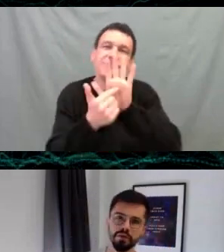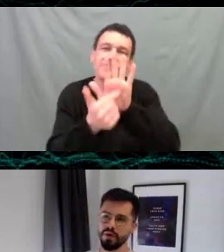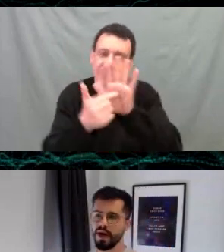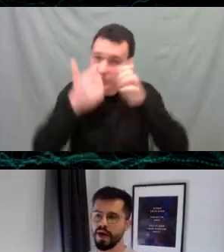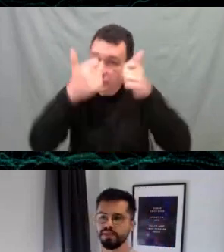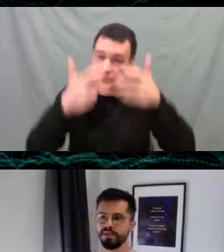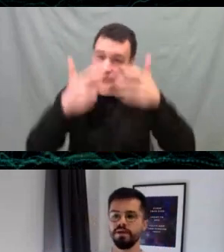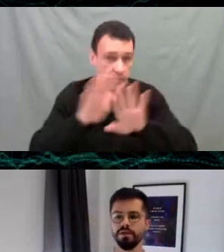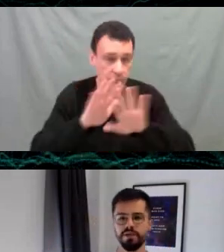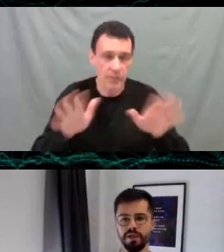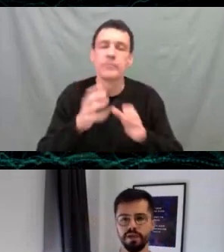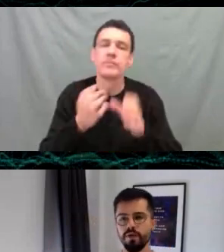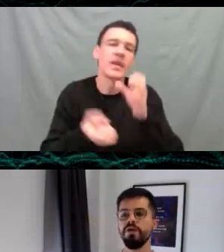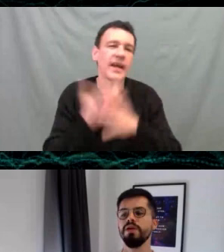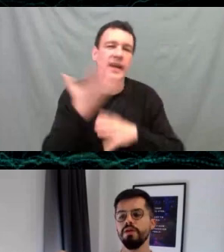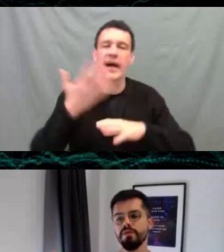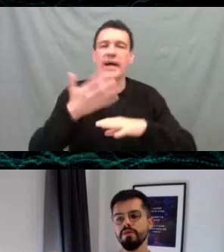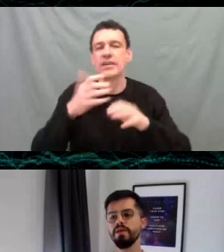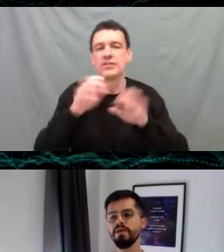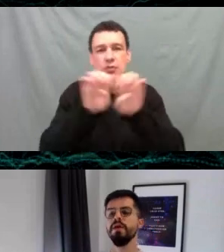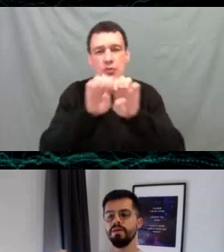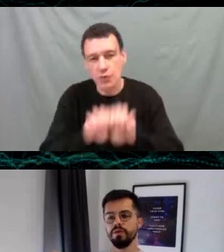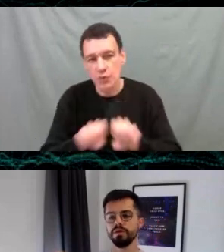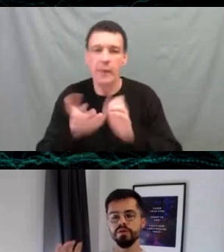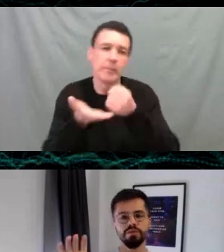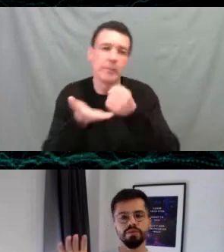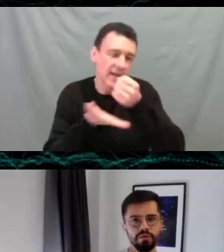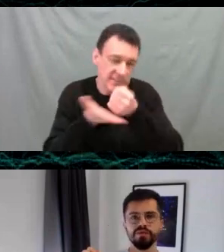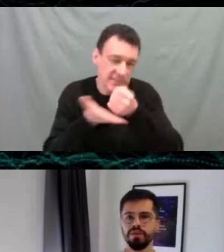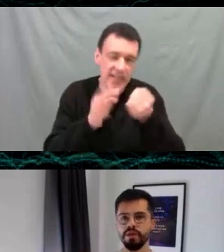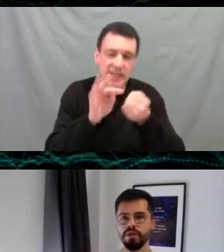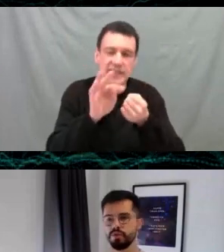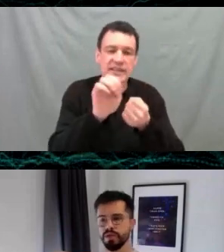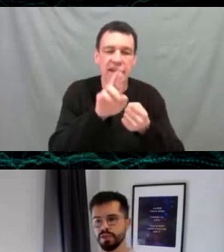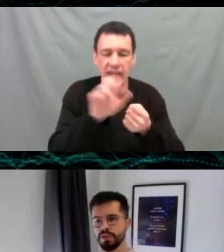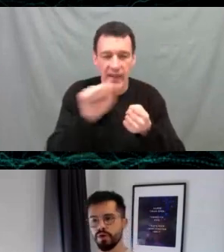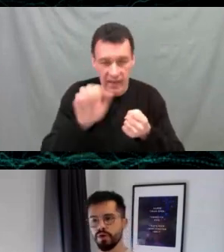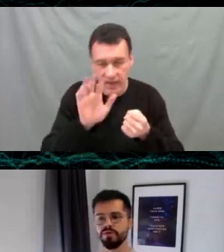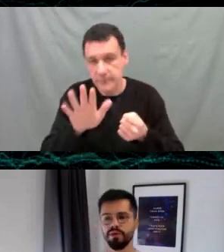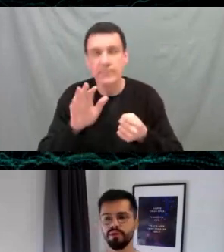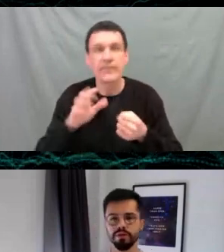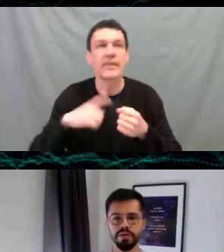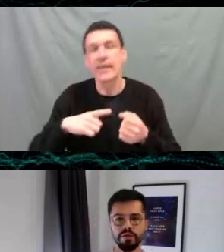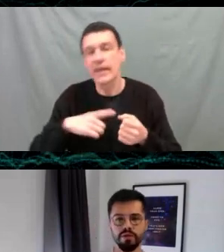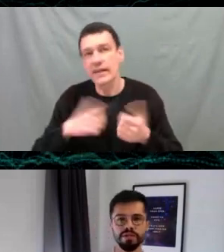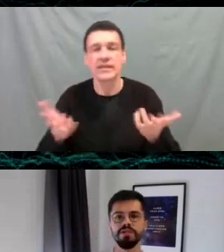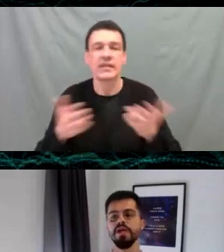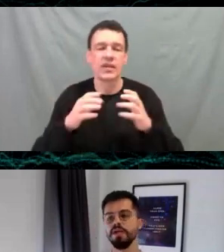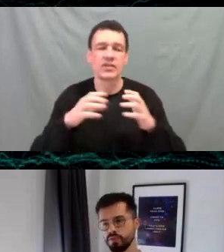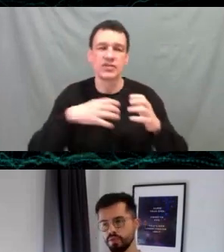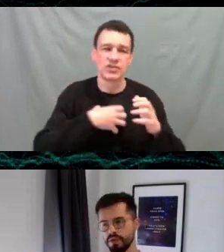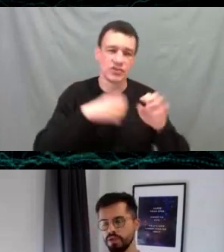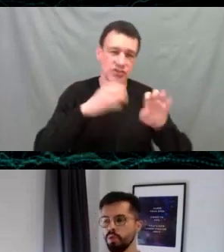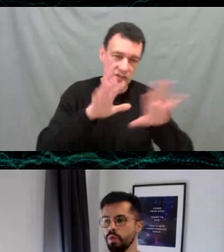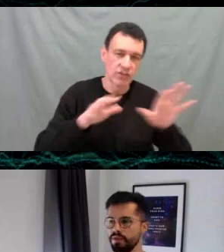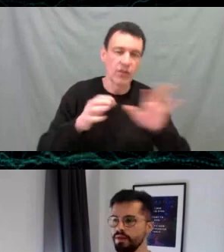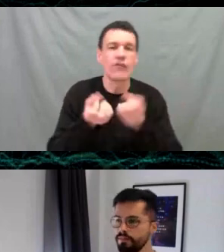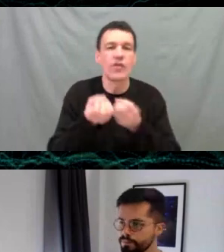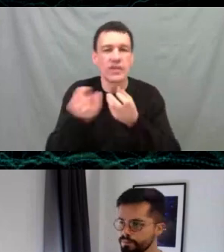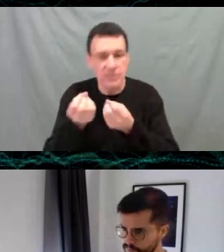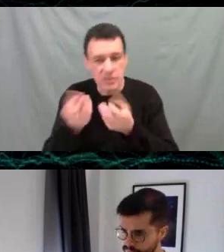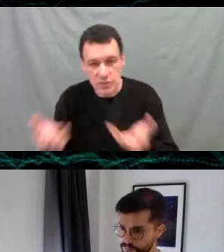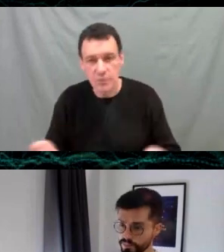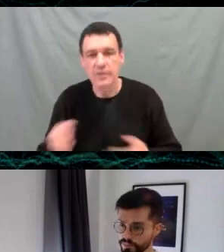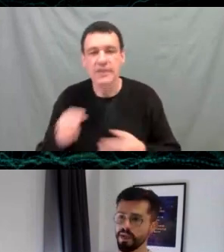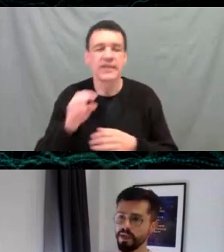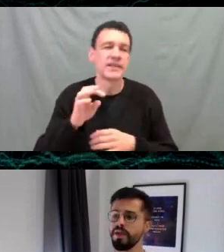criando uma estrutura básica de terra forma que vai ter os seus módulos vai ter a sua esse dois vai ter o céu vai descer e isso né tipo